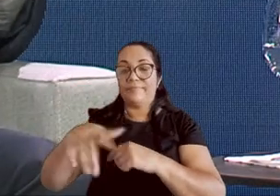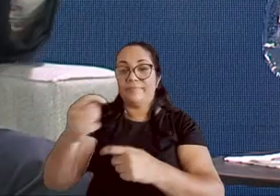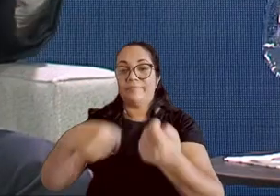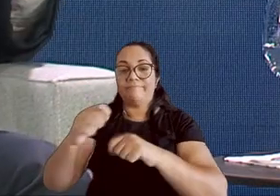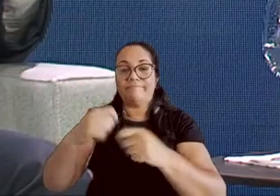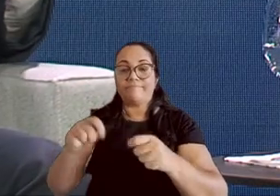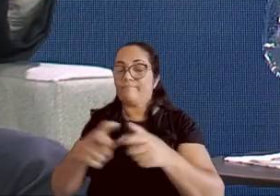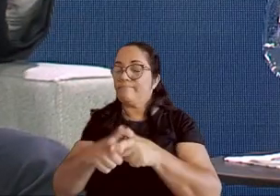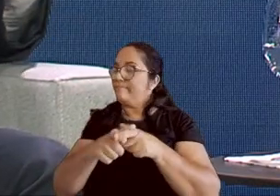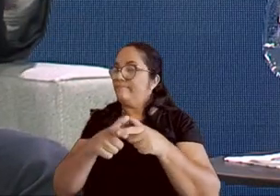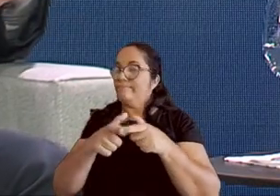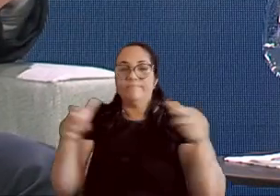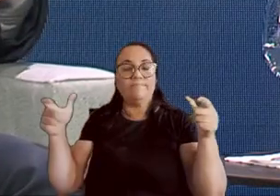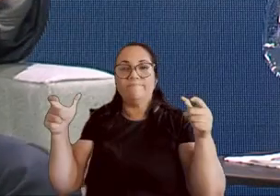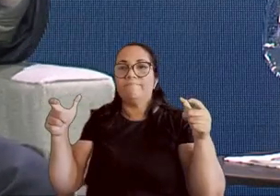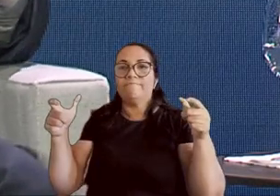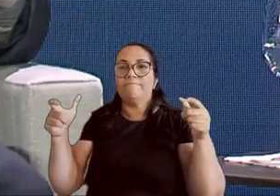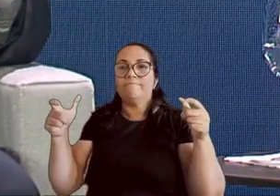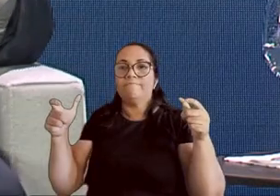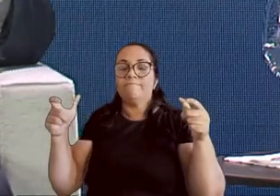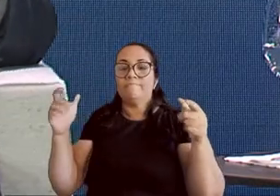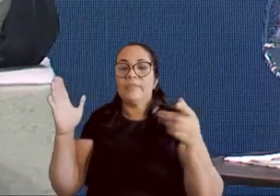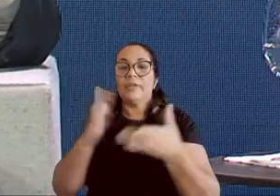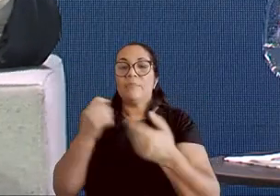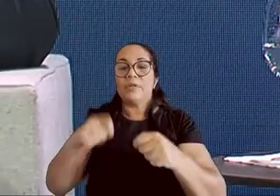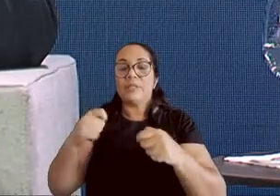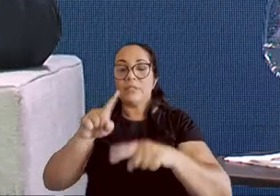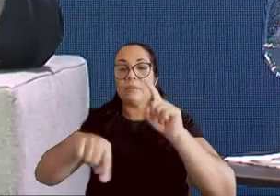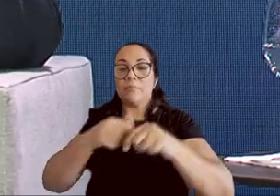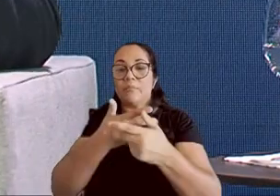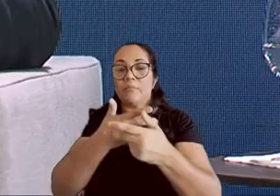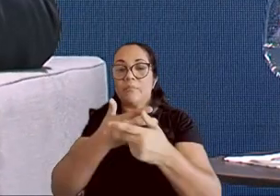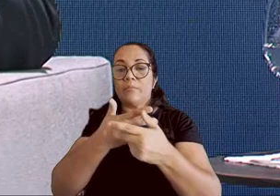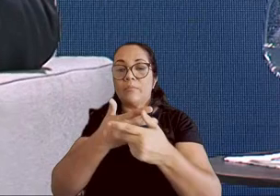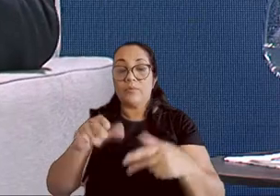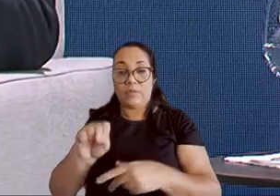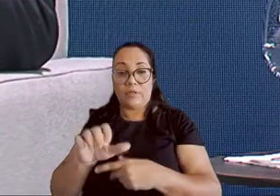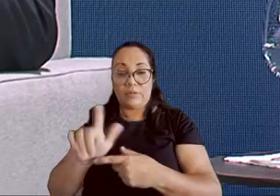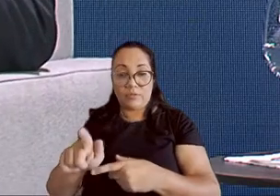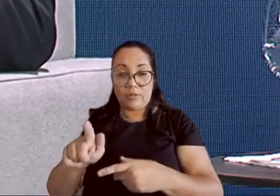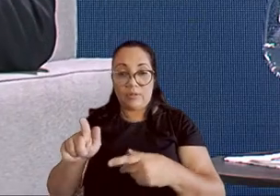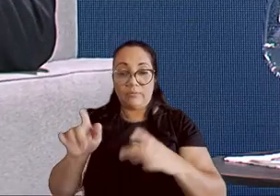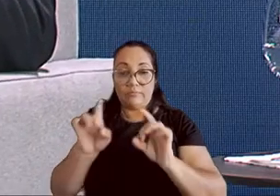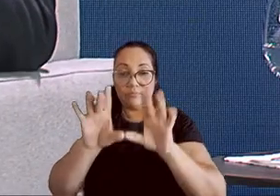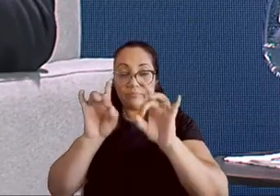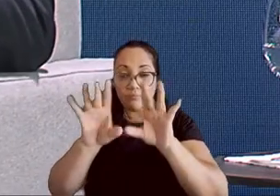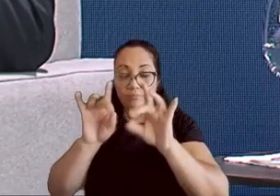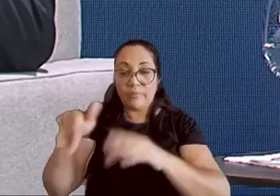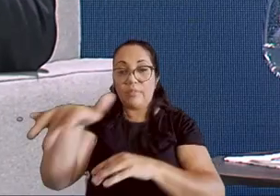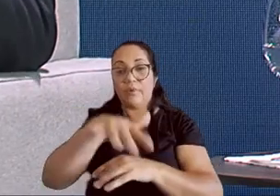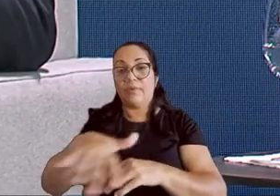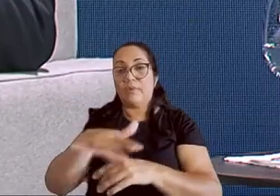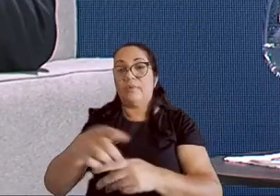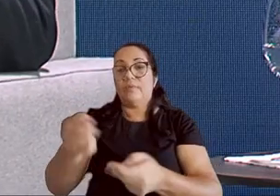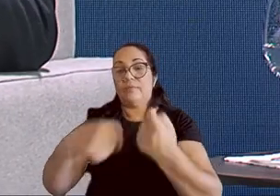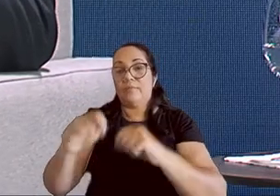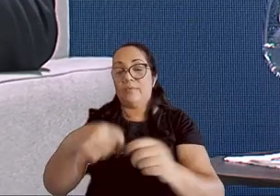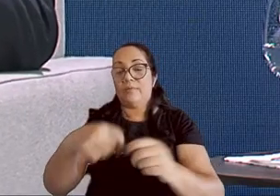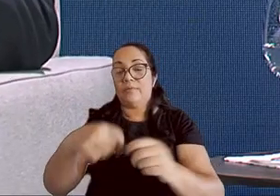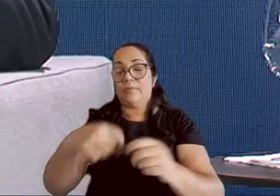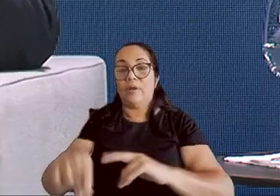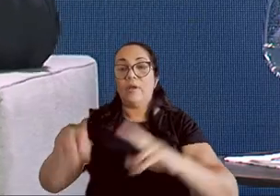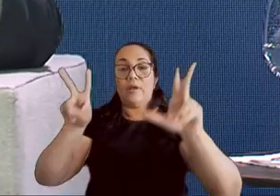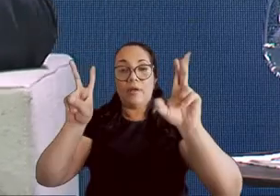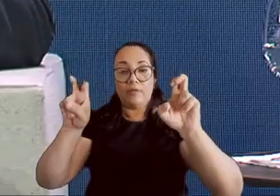nos últimos meses montar produtos SG a gente fala com os investidores aqui no mercado local ainda um tema que é difícil de